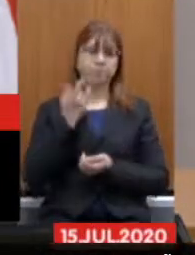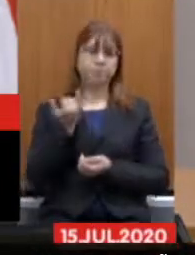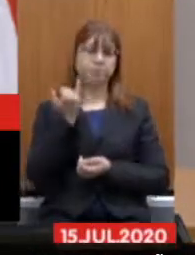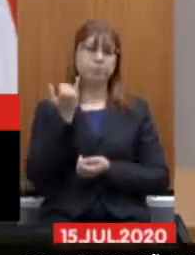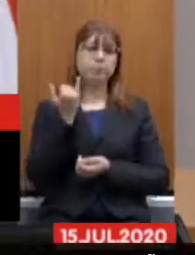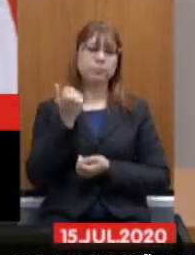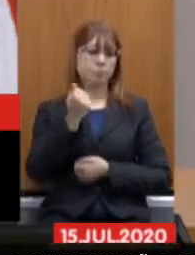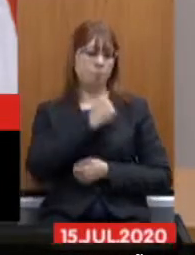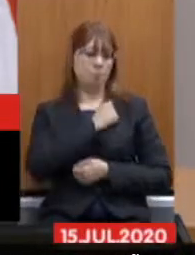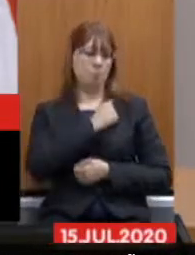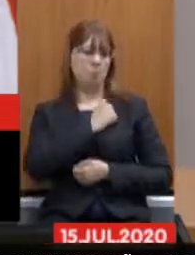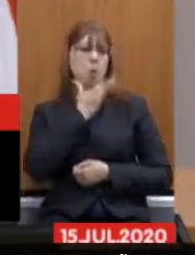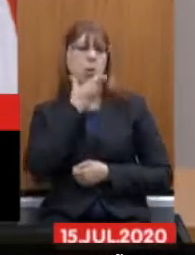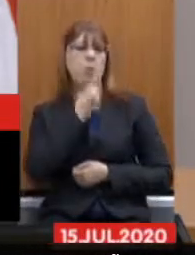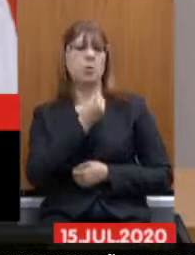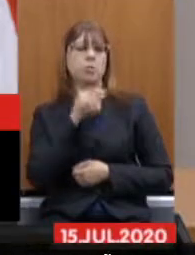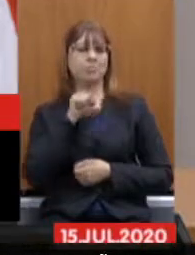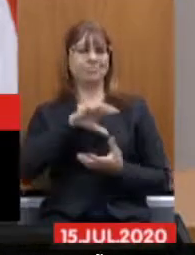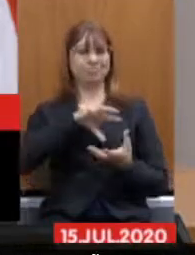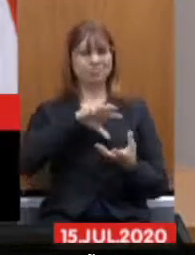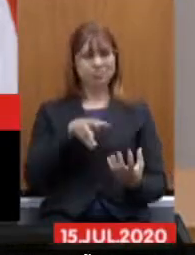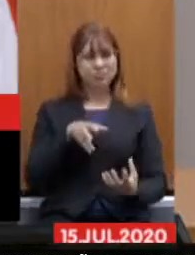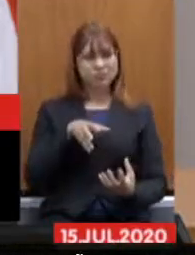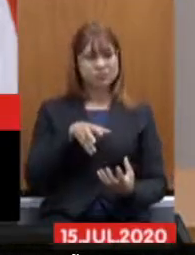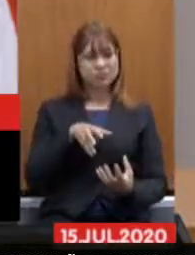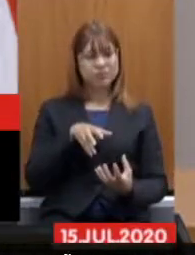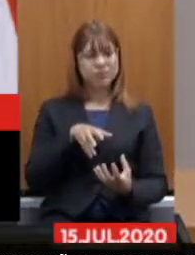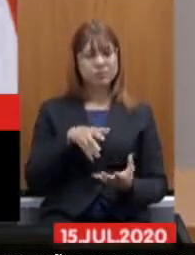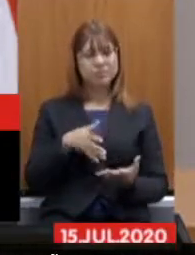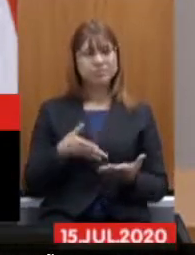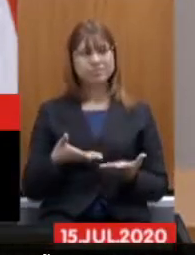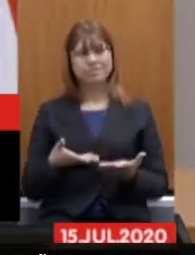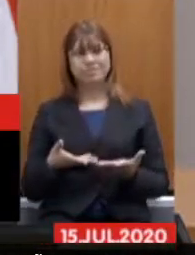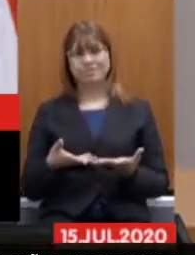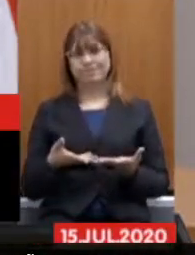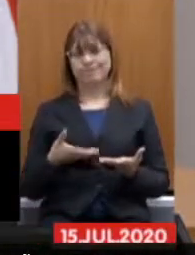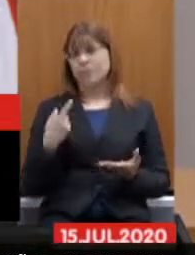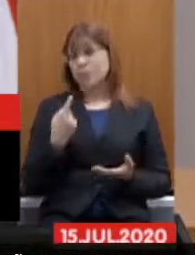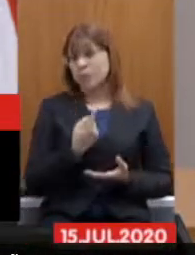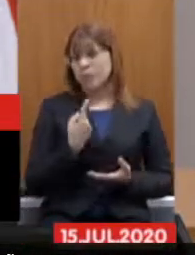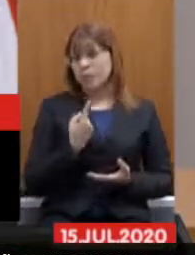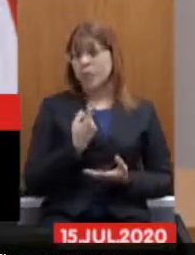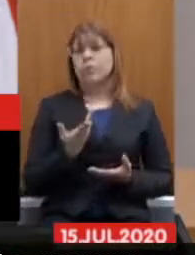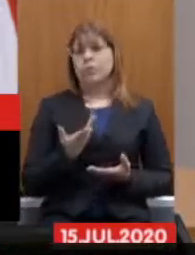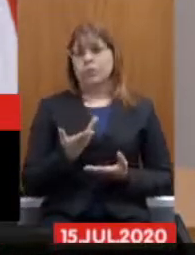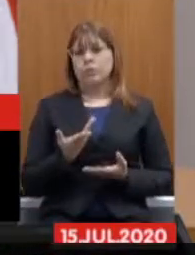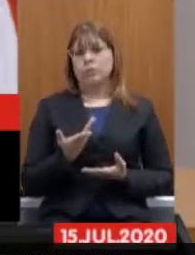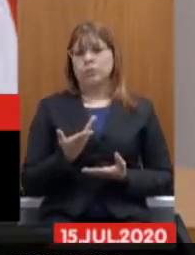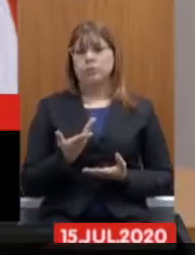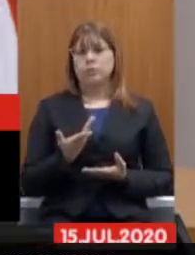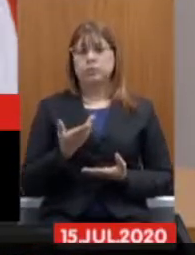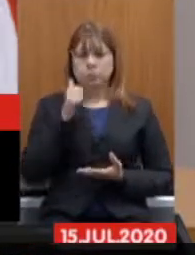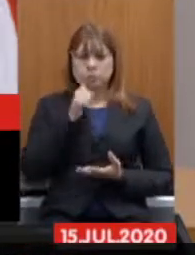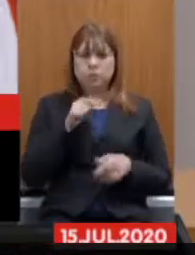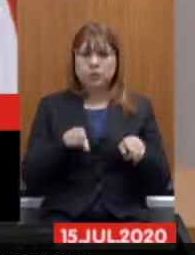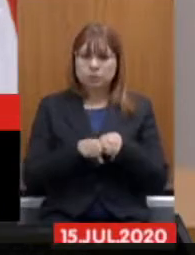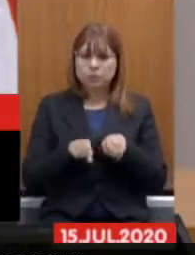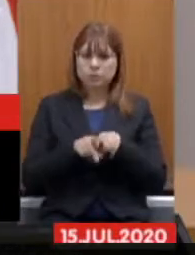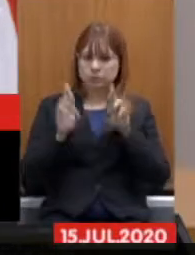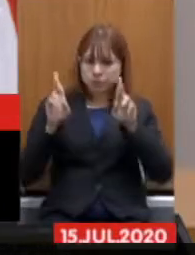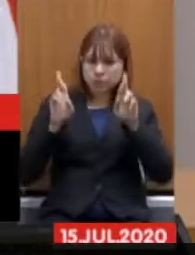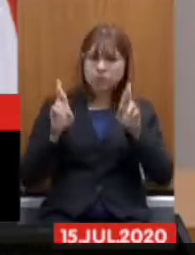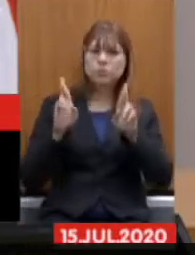caráter machista da reforma a nossa chefe amos as famílias